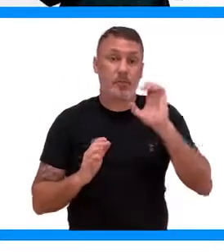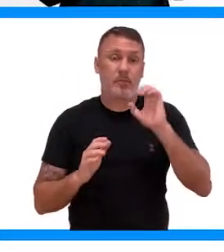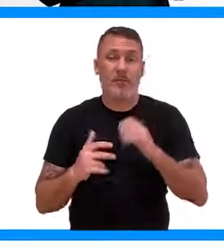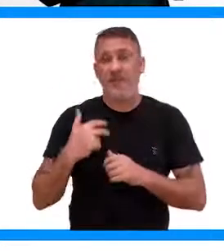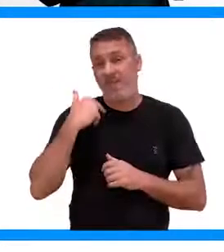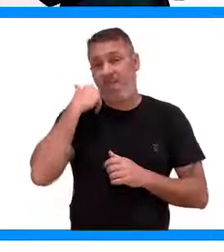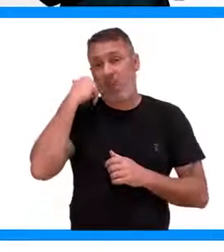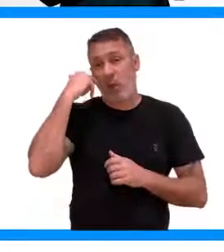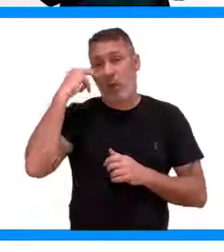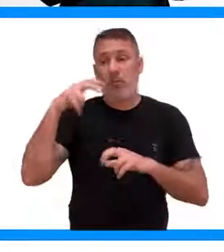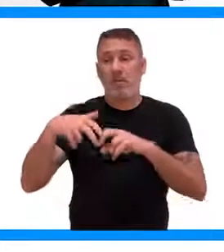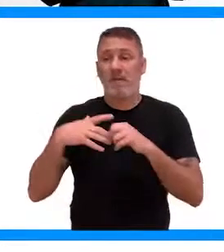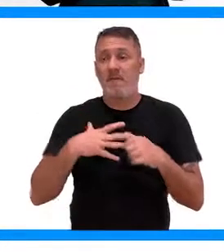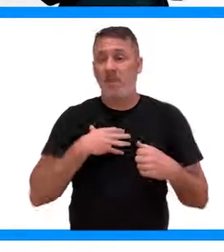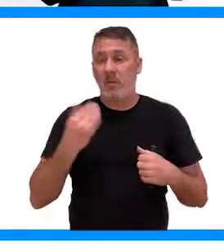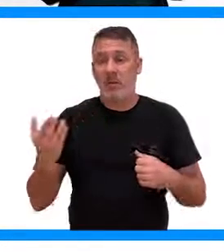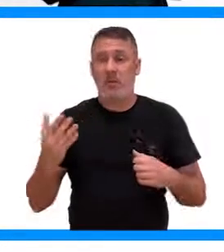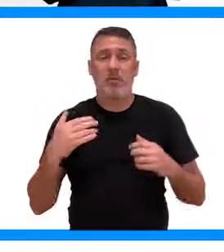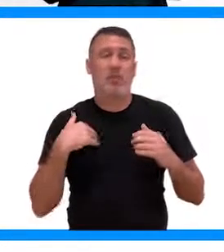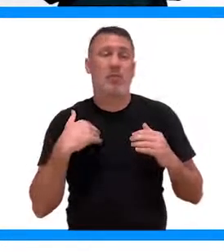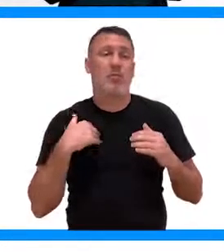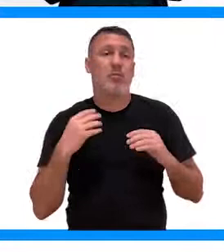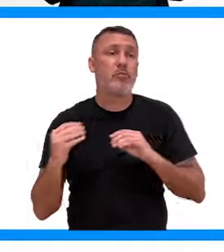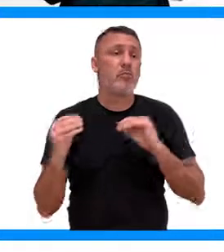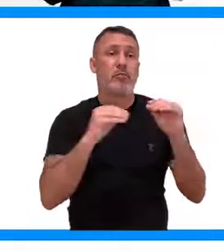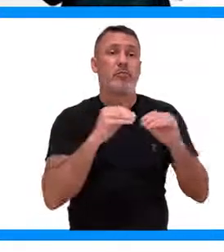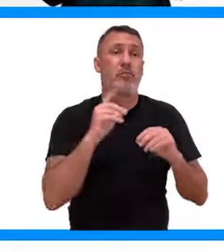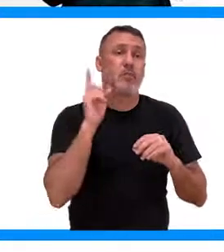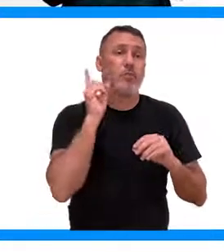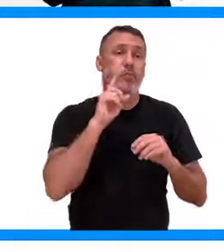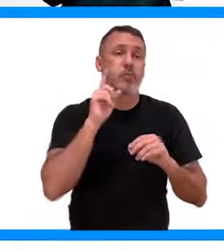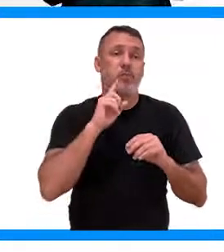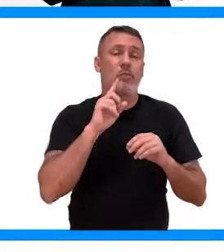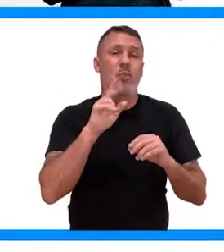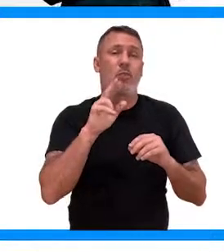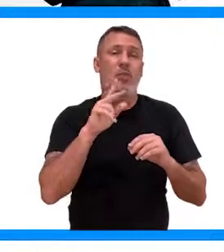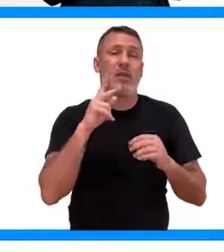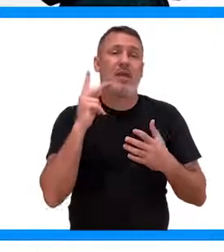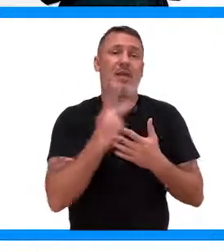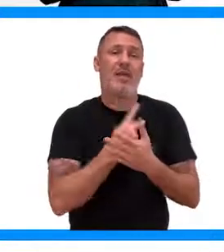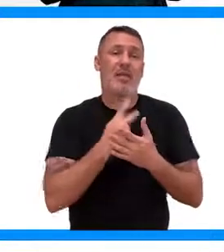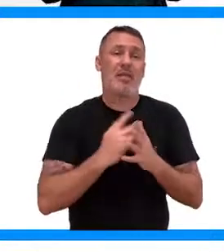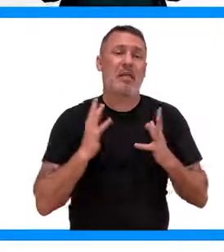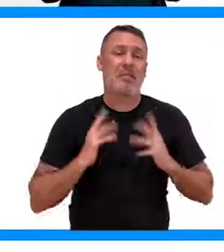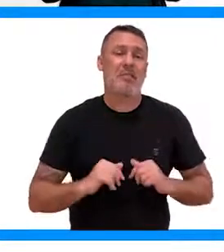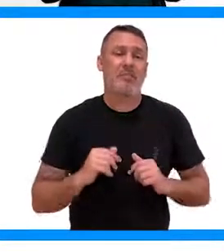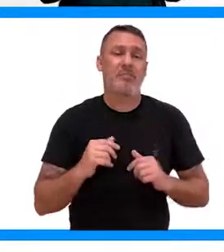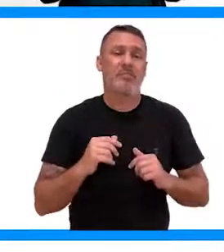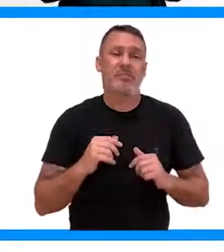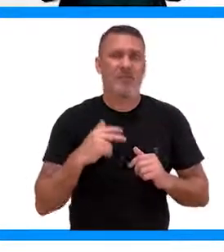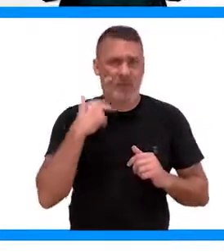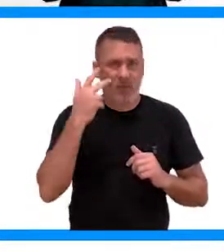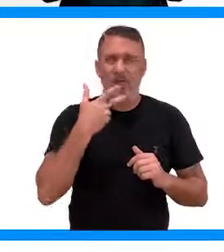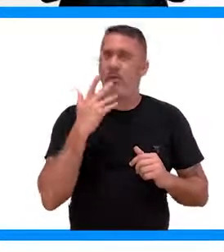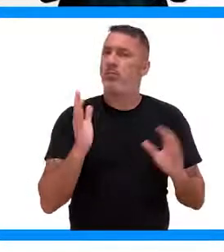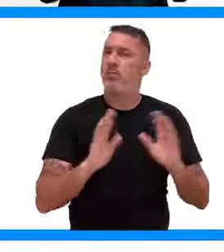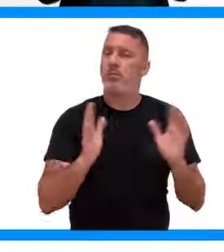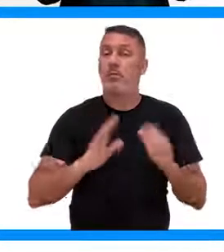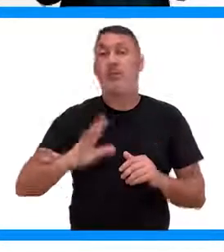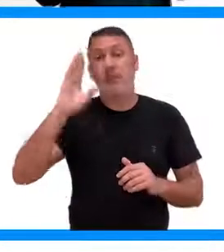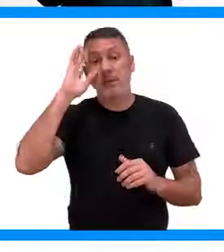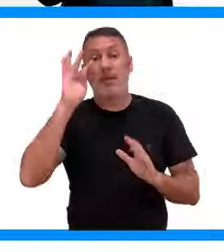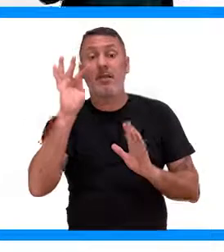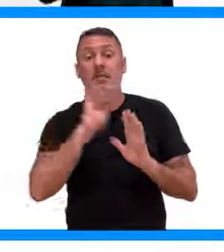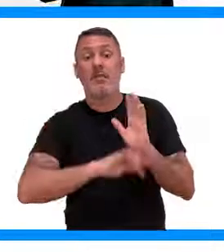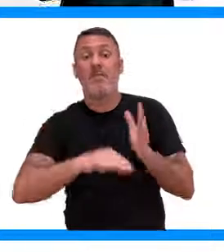perante os filhos de viver ilegalmente em outro país. Ele até cita que ele está ilegal no país, mas ele não fala que a vergonha é por isso. O que ele